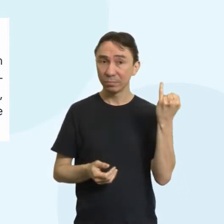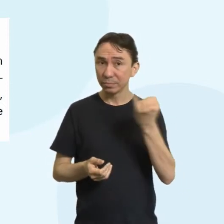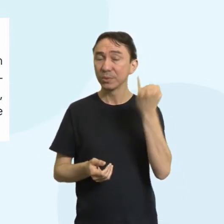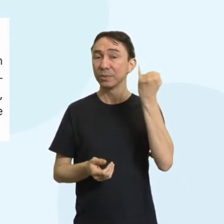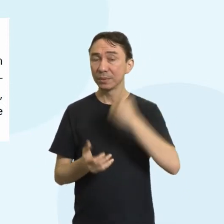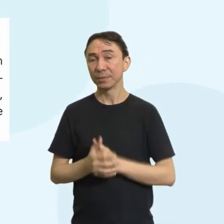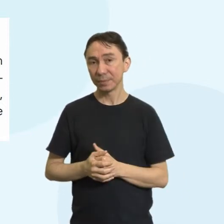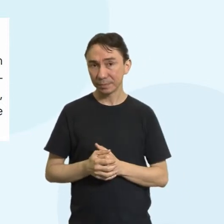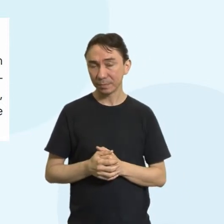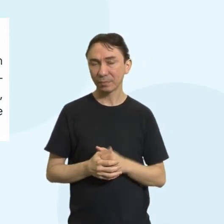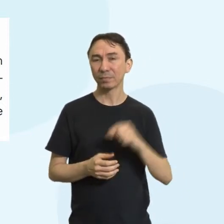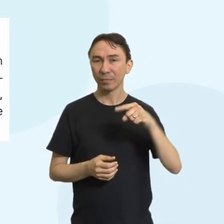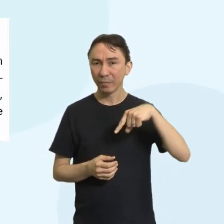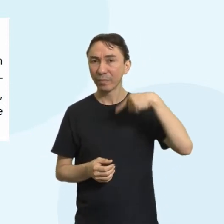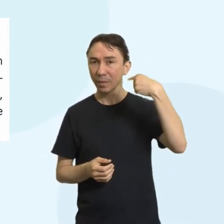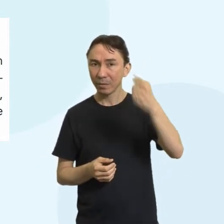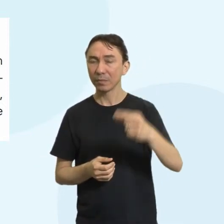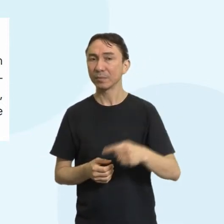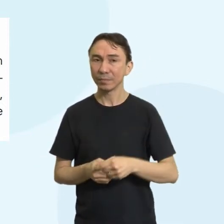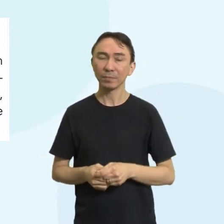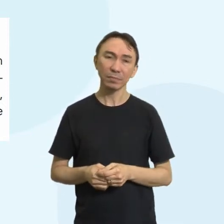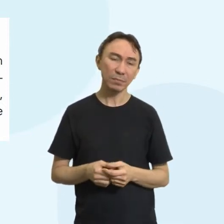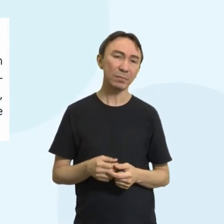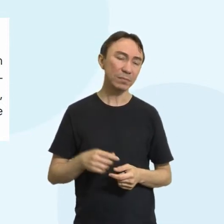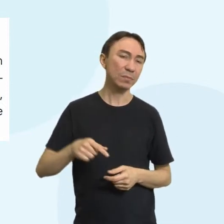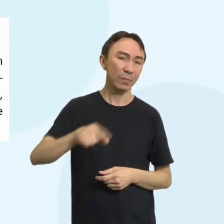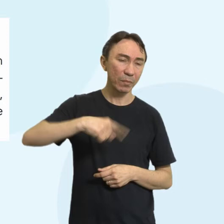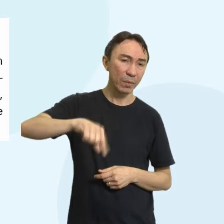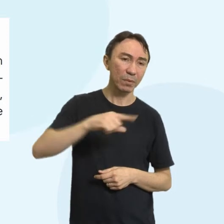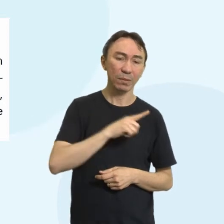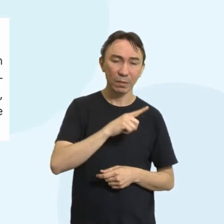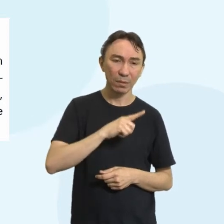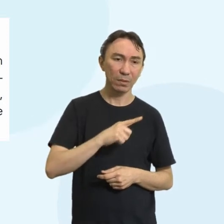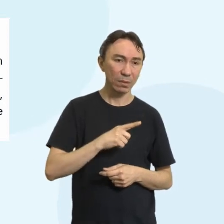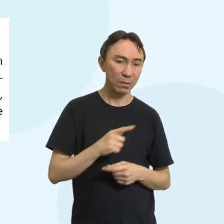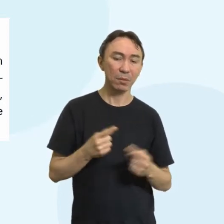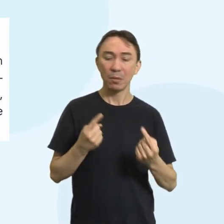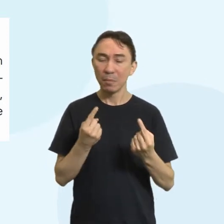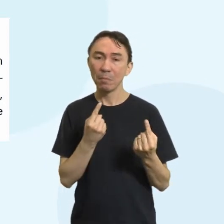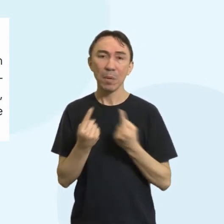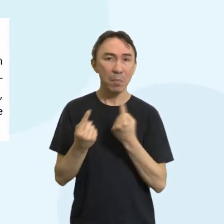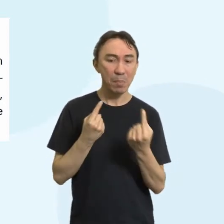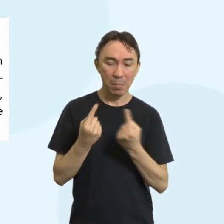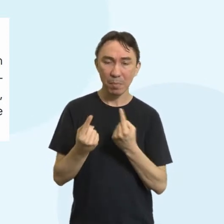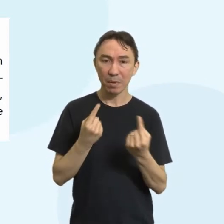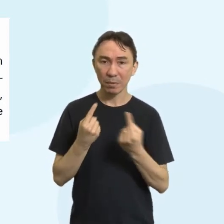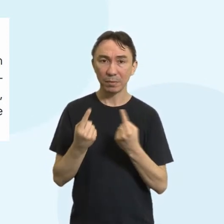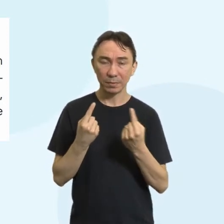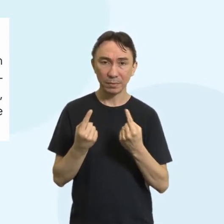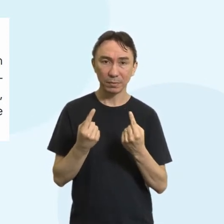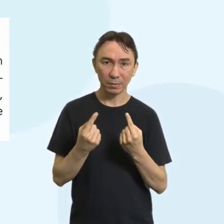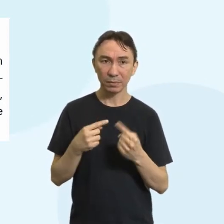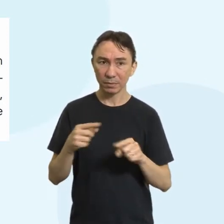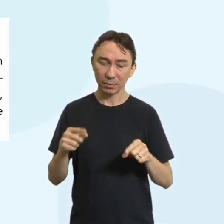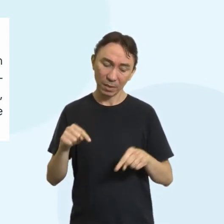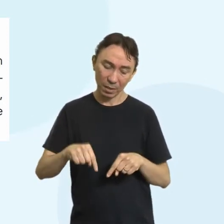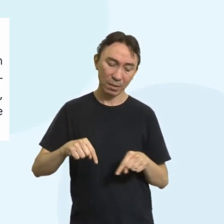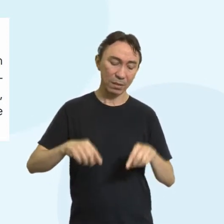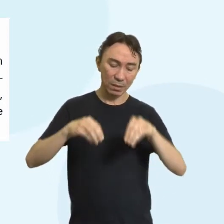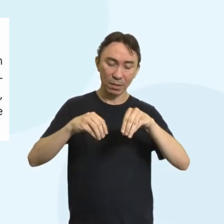e depois a gente faça com eles um debate, uma discussão sobre a esfericidade do nosso